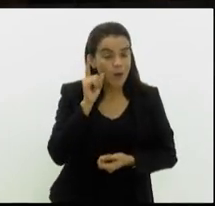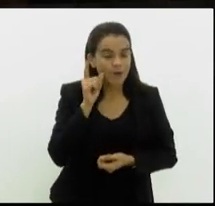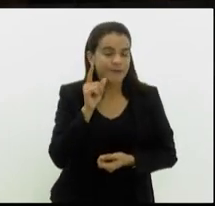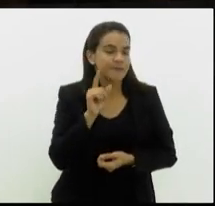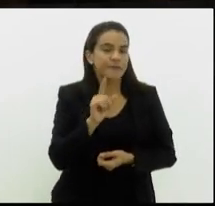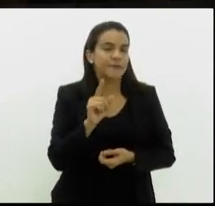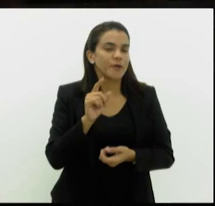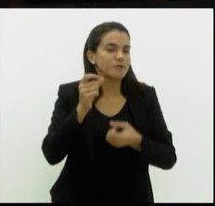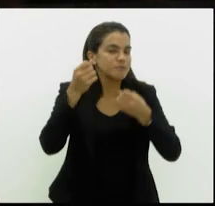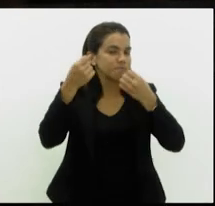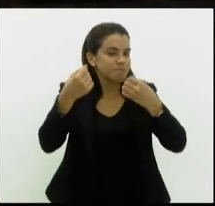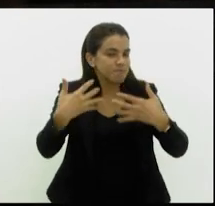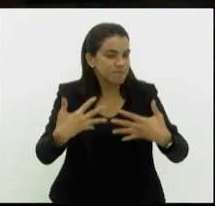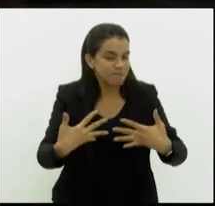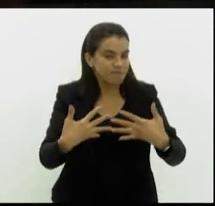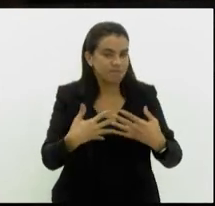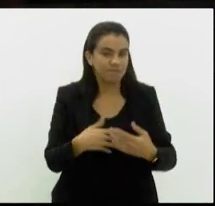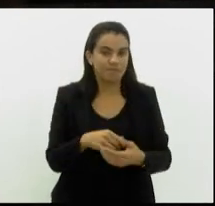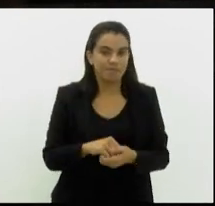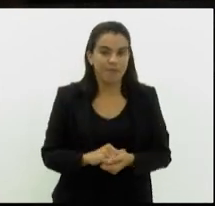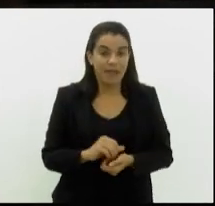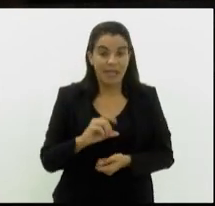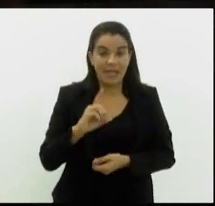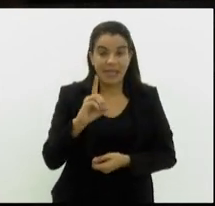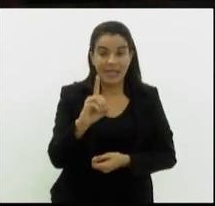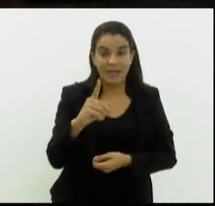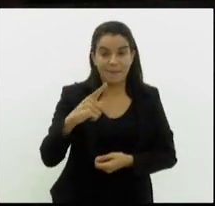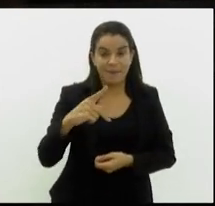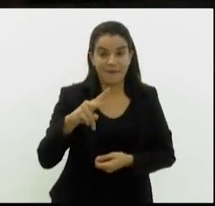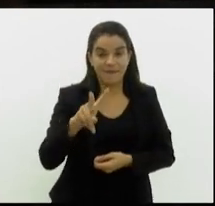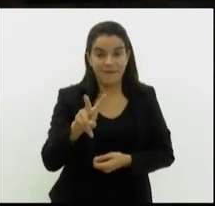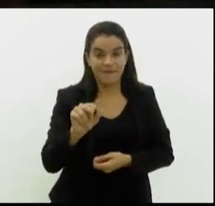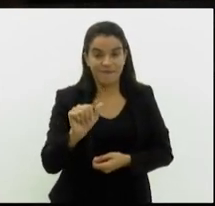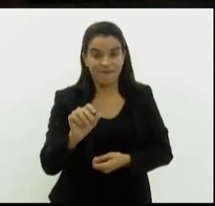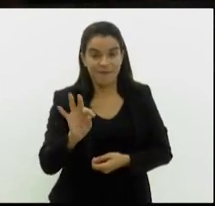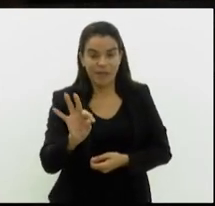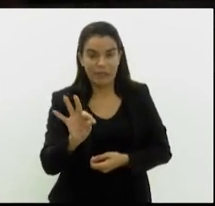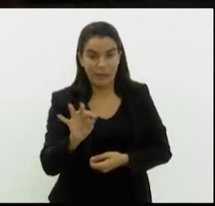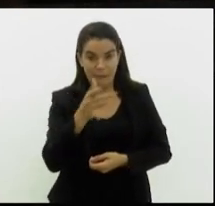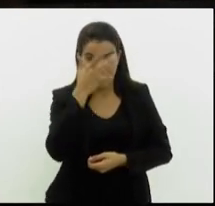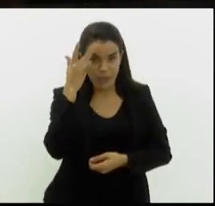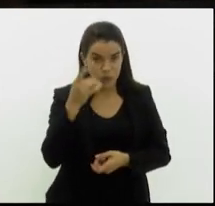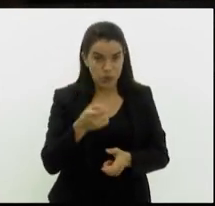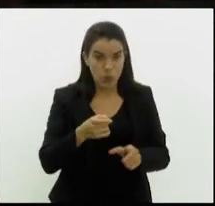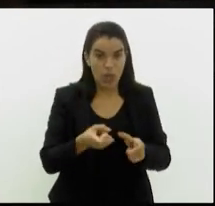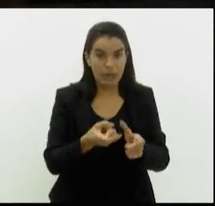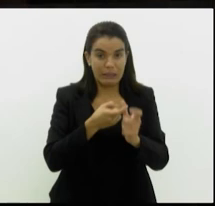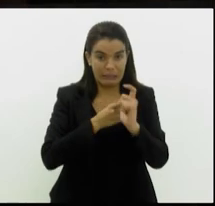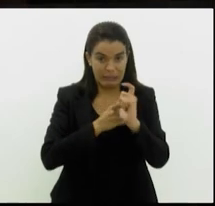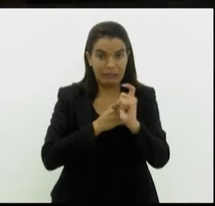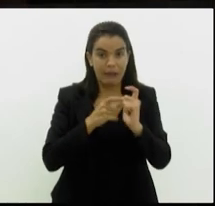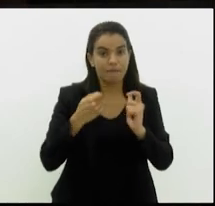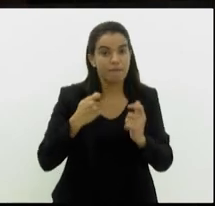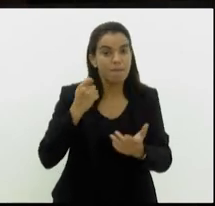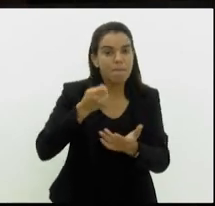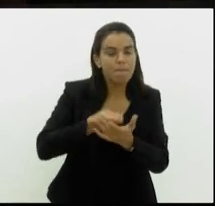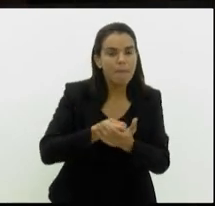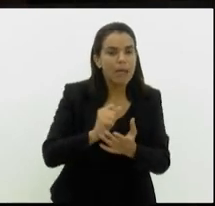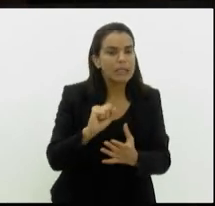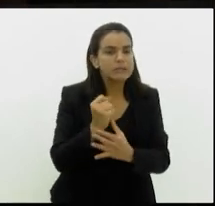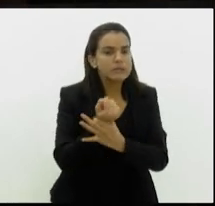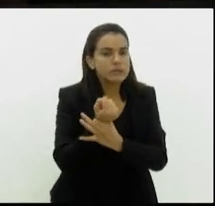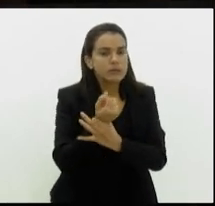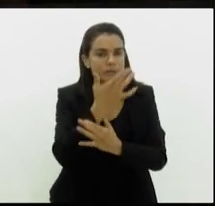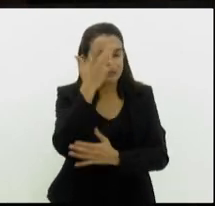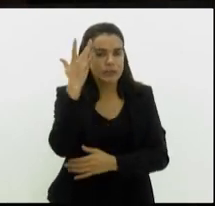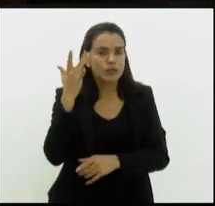o seguinte: DPVAT. Quem deve pagar o seguro para vítimas de